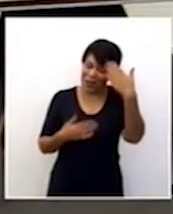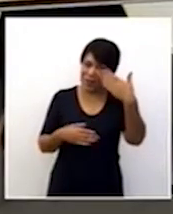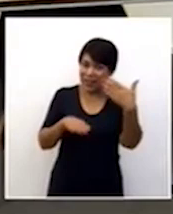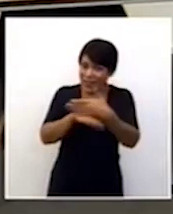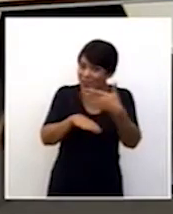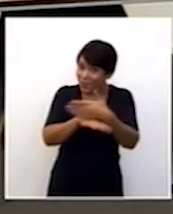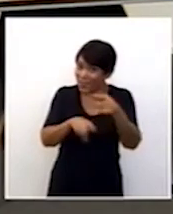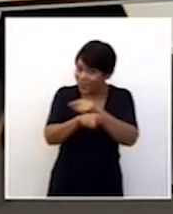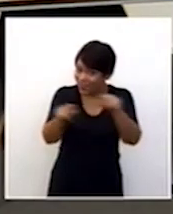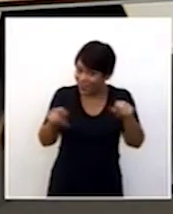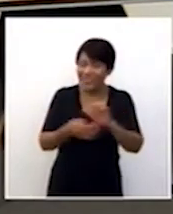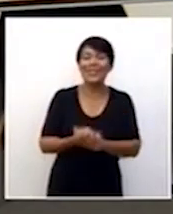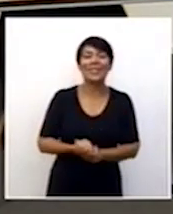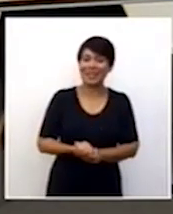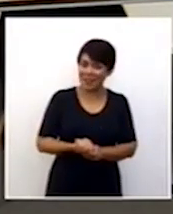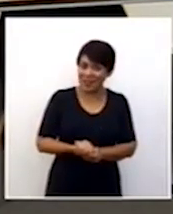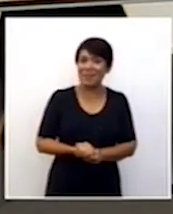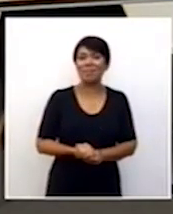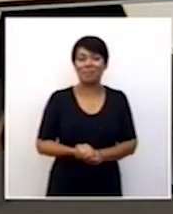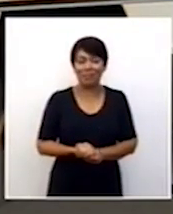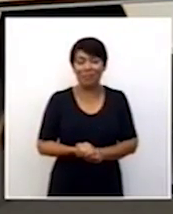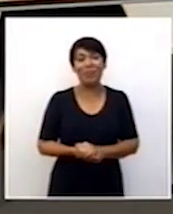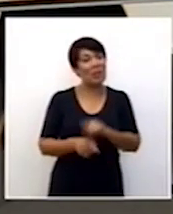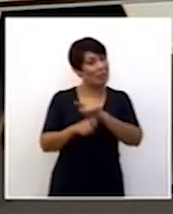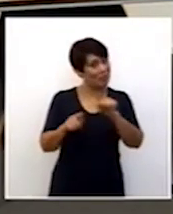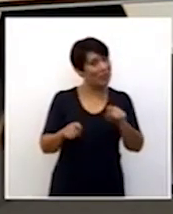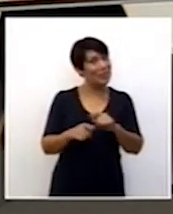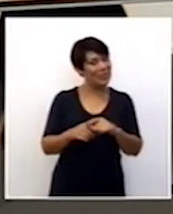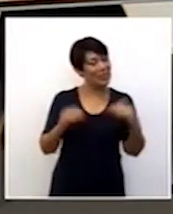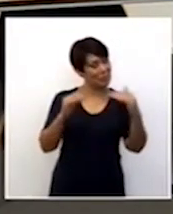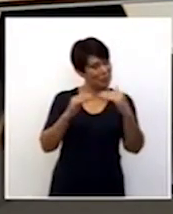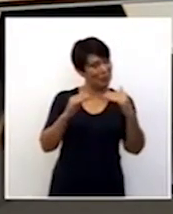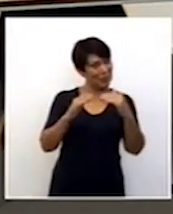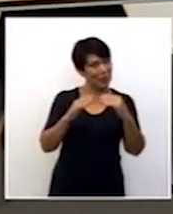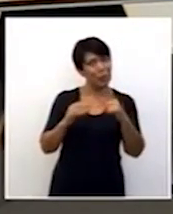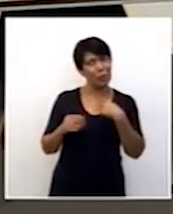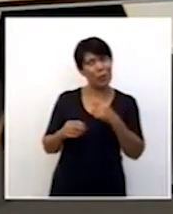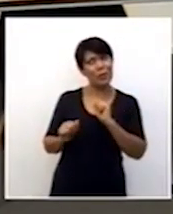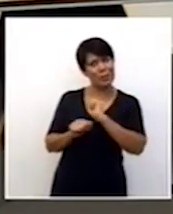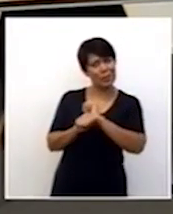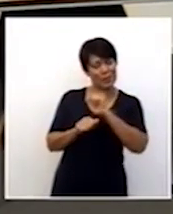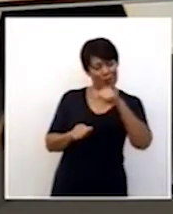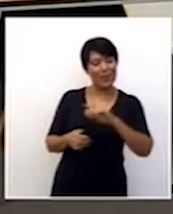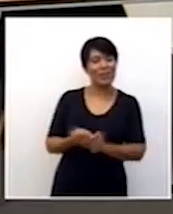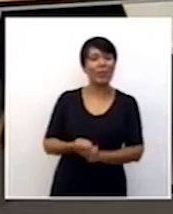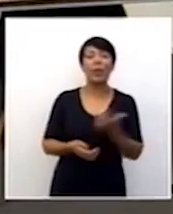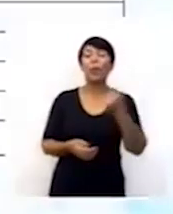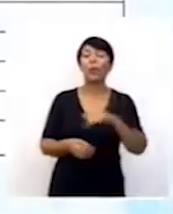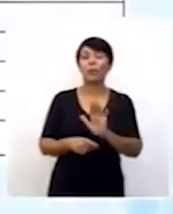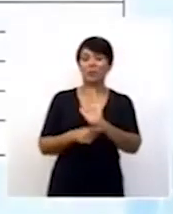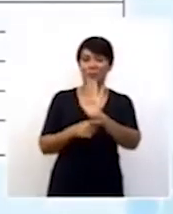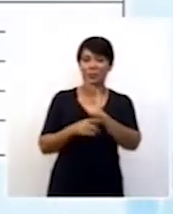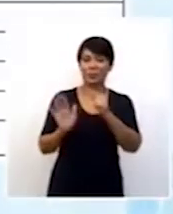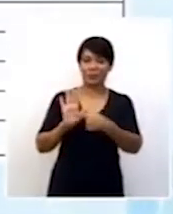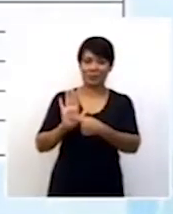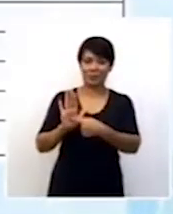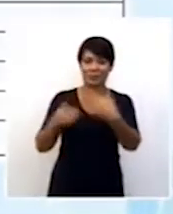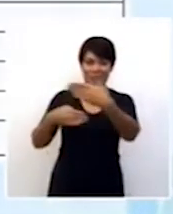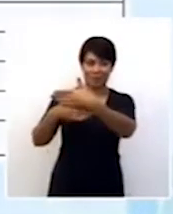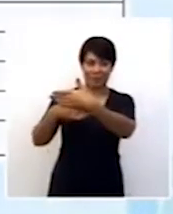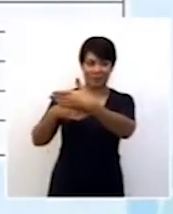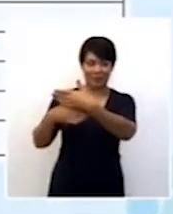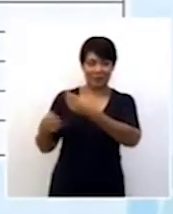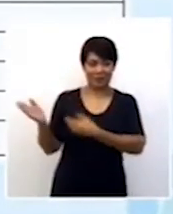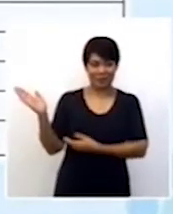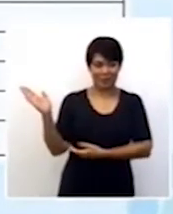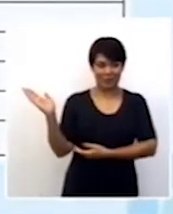boa participação. Obrigada pela participação. Vocês Nossa. corresponderam ao que a gente estava esperando. Olha o próximo slide na tela. A gente colocou um